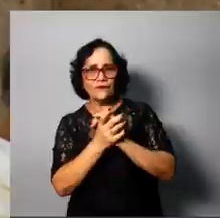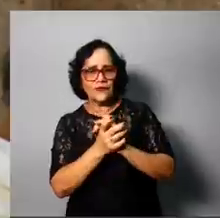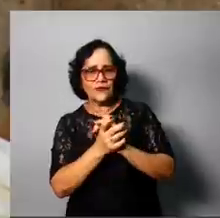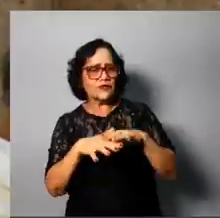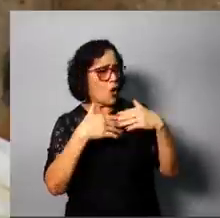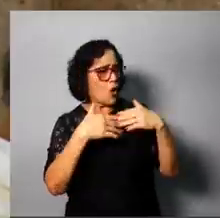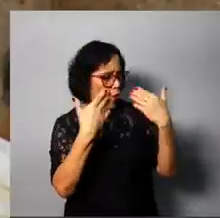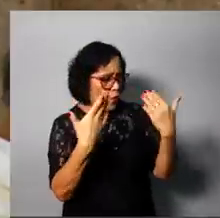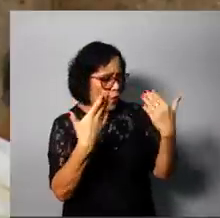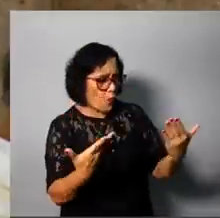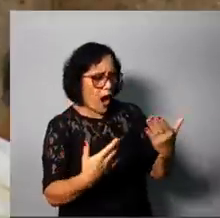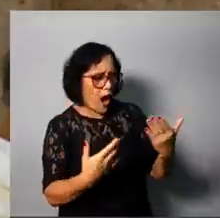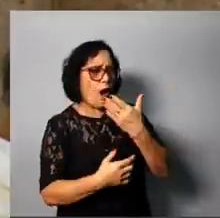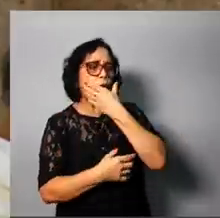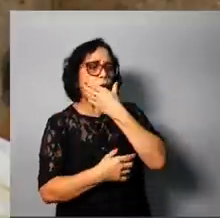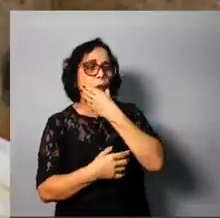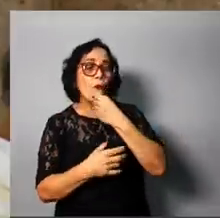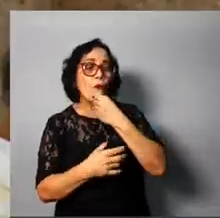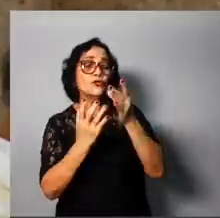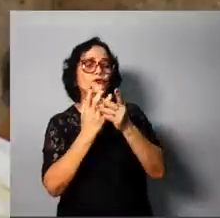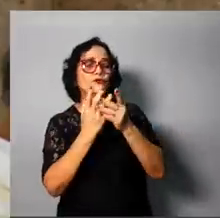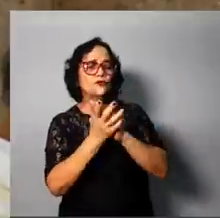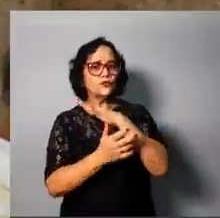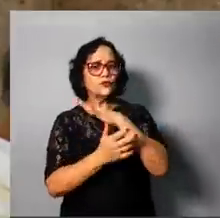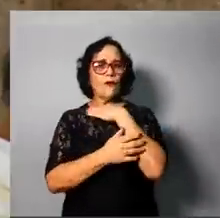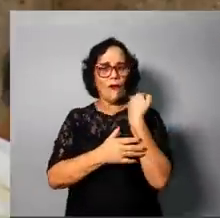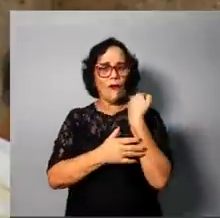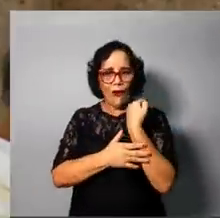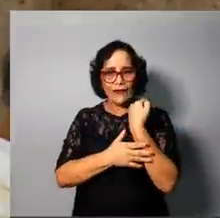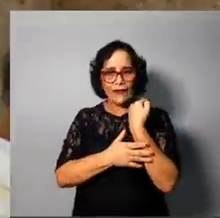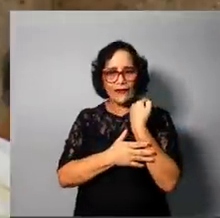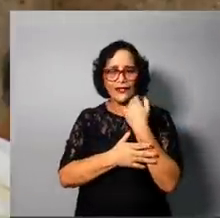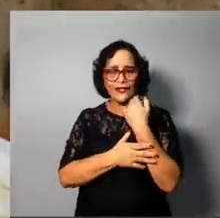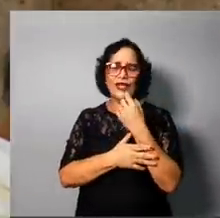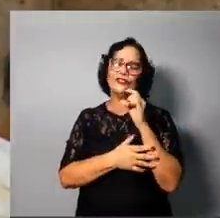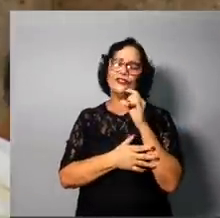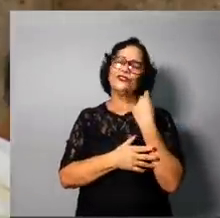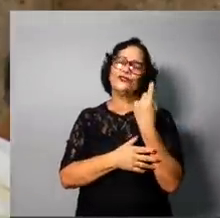sua esposa a não ser Nosso Senhor?